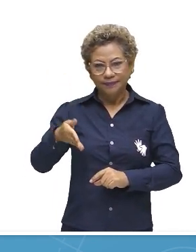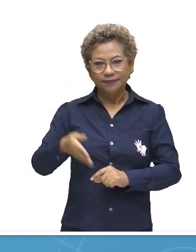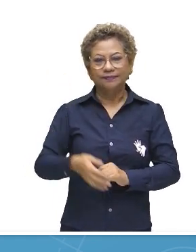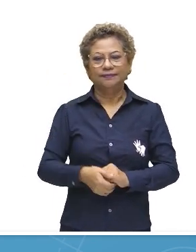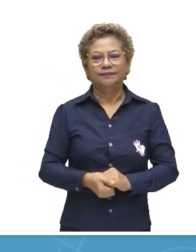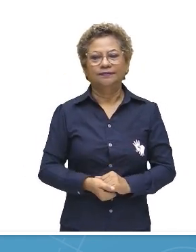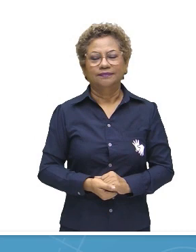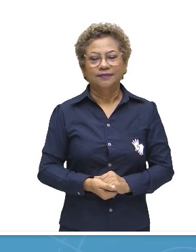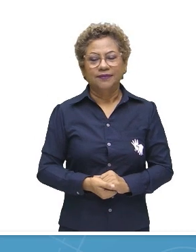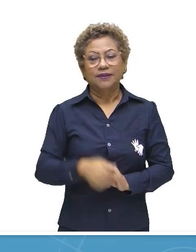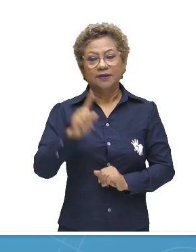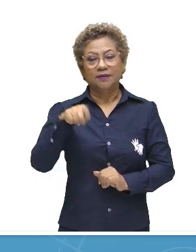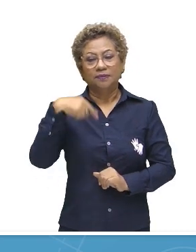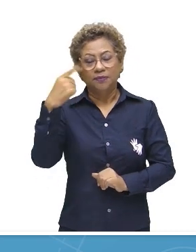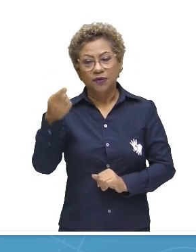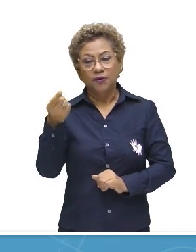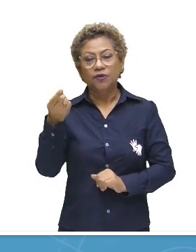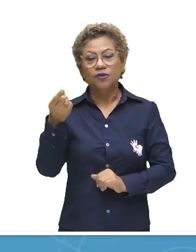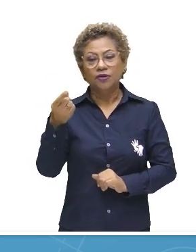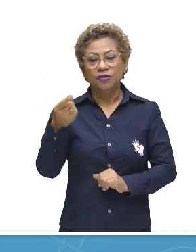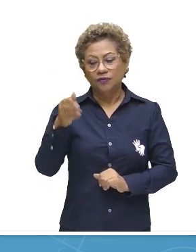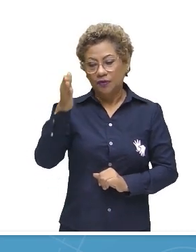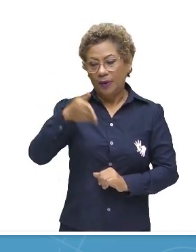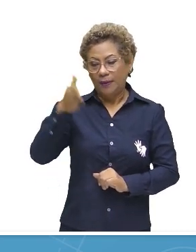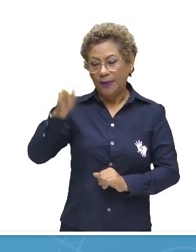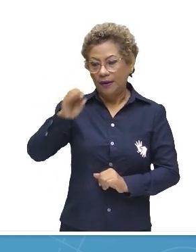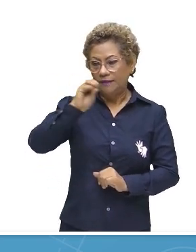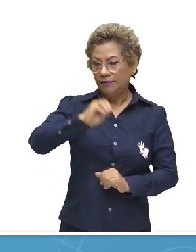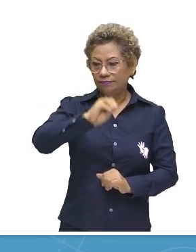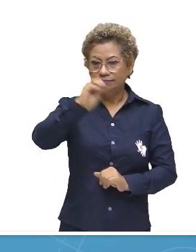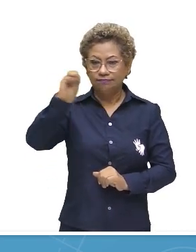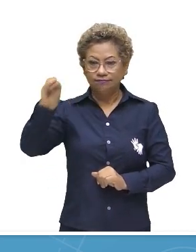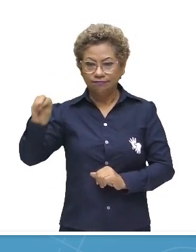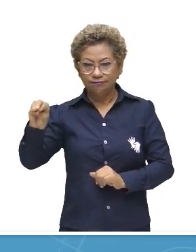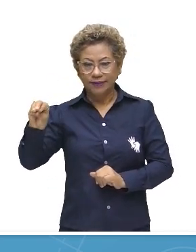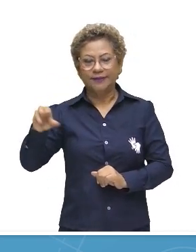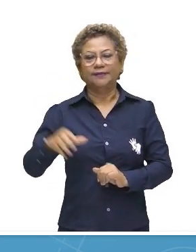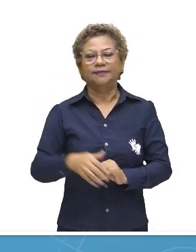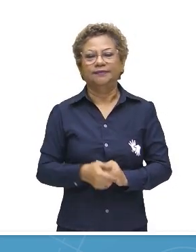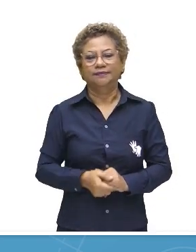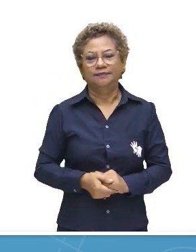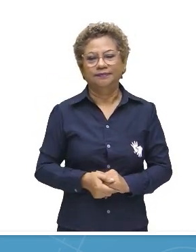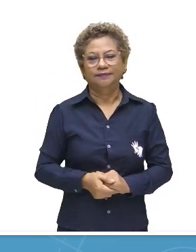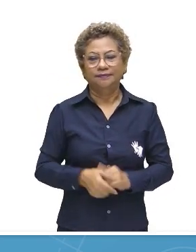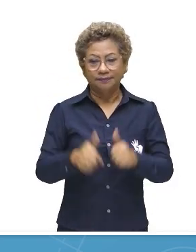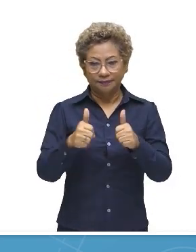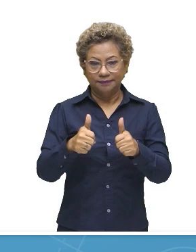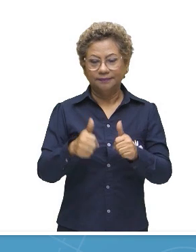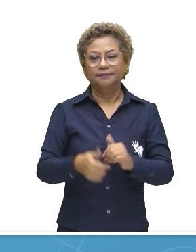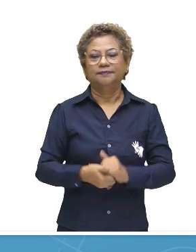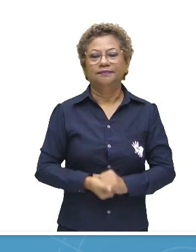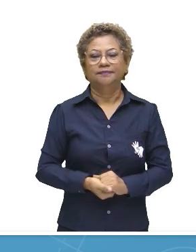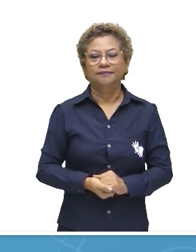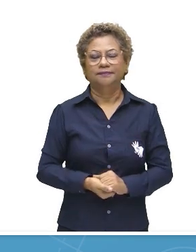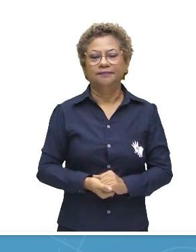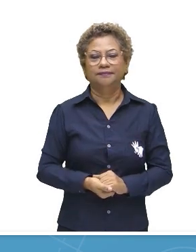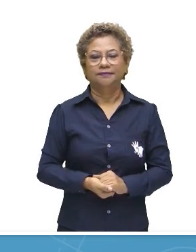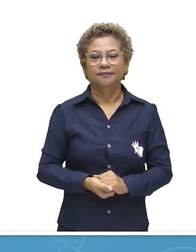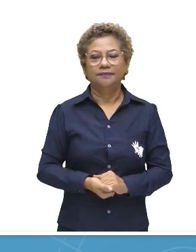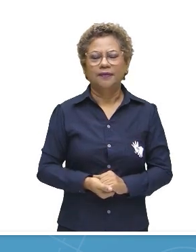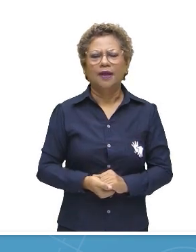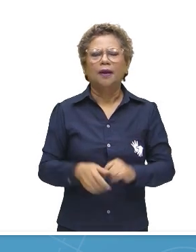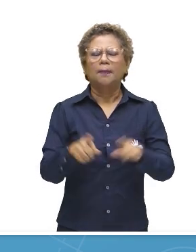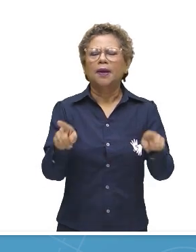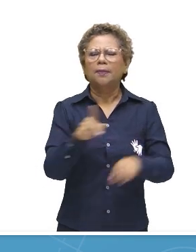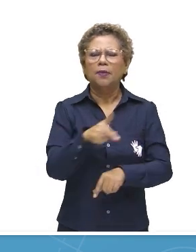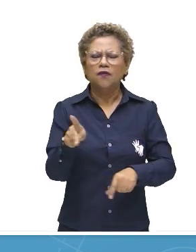vai e acrescenta aqui no final, olha só que bacana. Nem precisa estar multiplicando um monte de zero, entendeu? Então, o professor